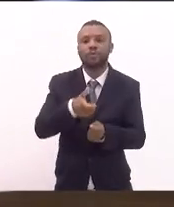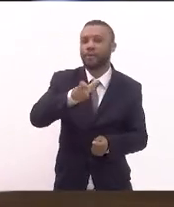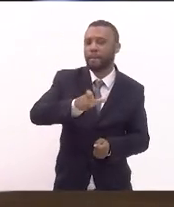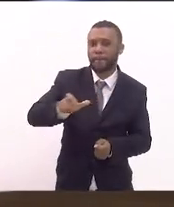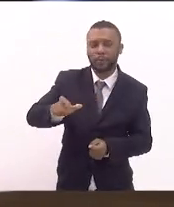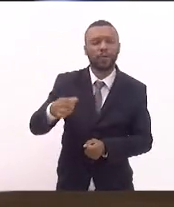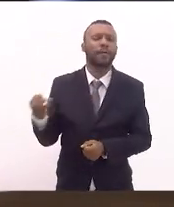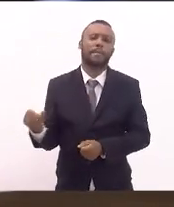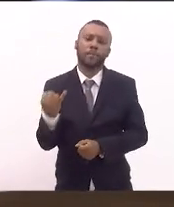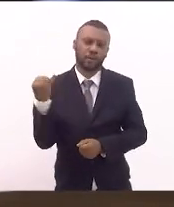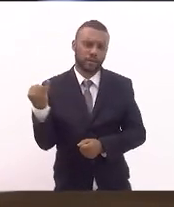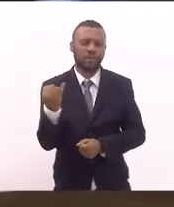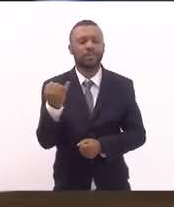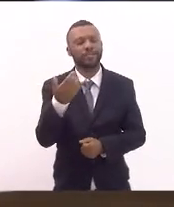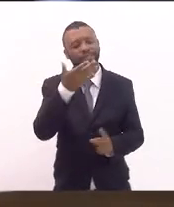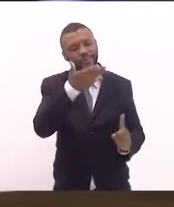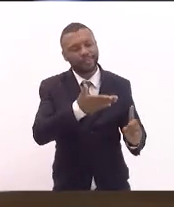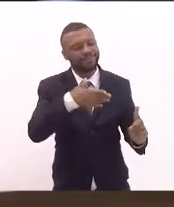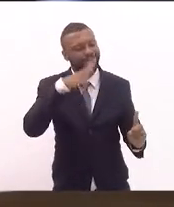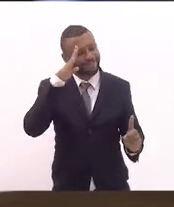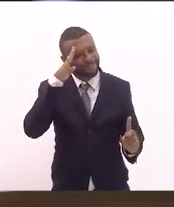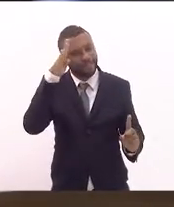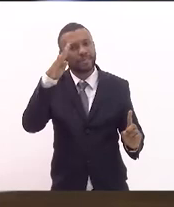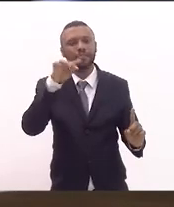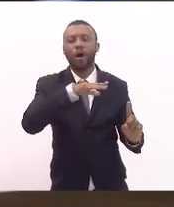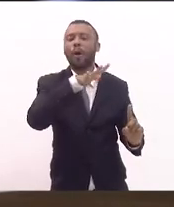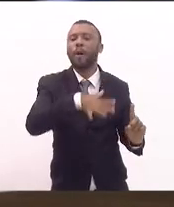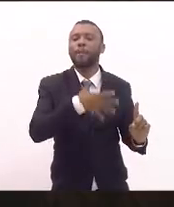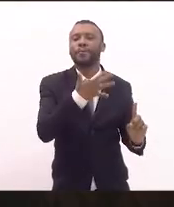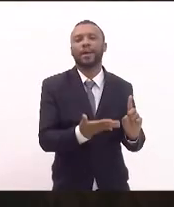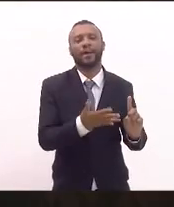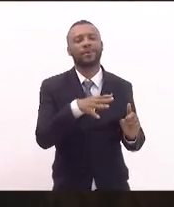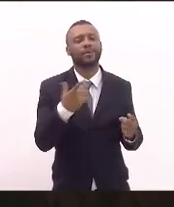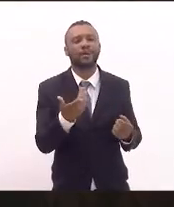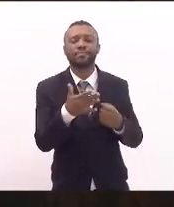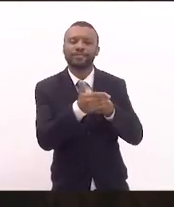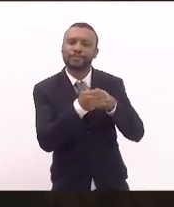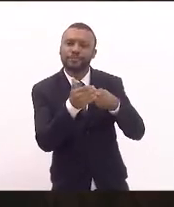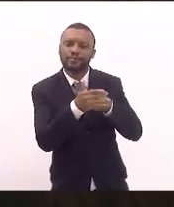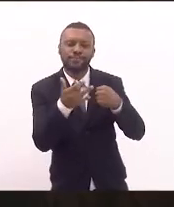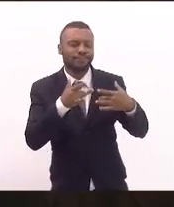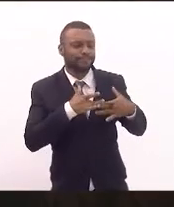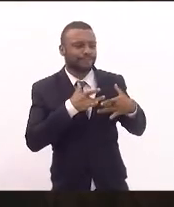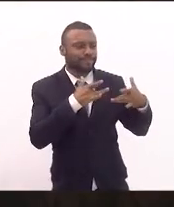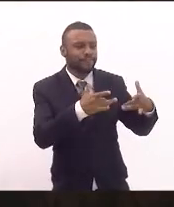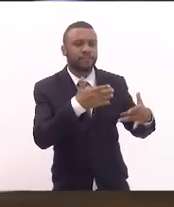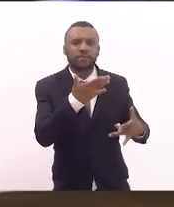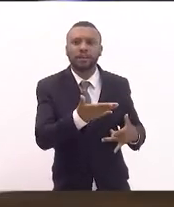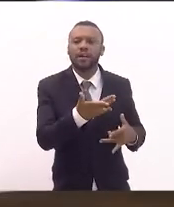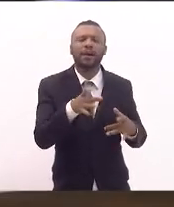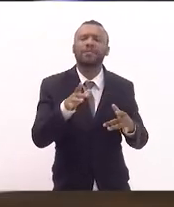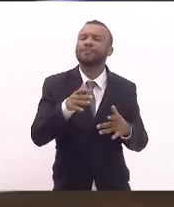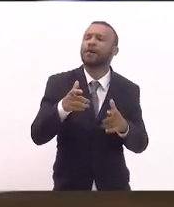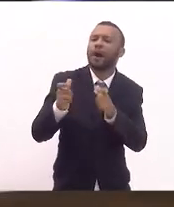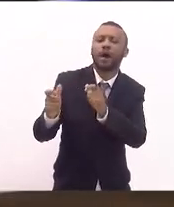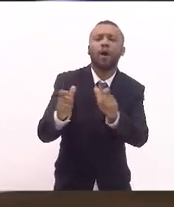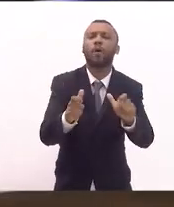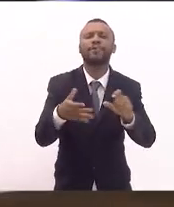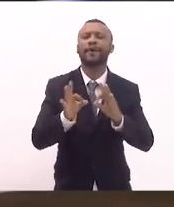e você mais importante ainda. Então, fica aqui o meu carinho. E cadê a família da Paula? Está